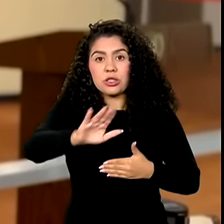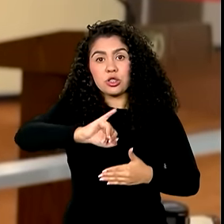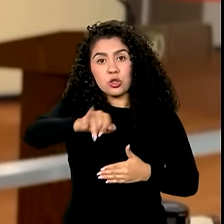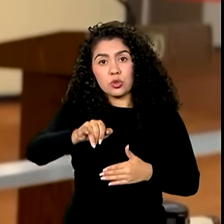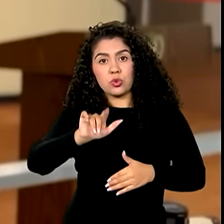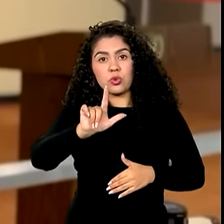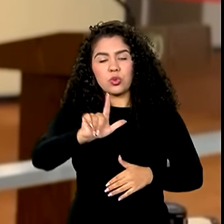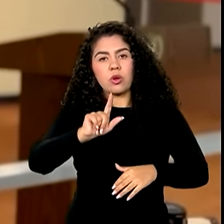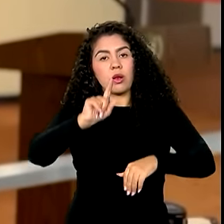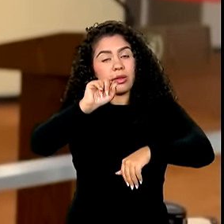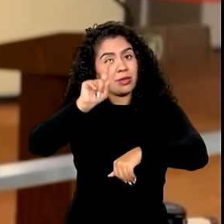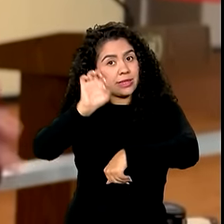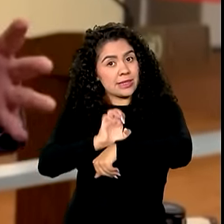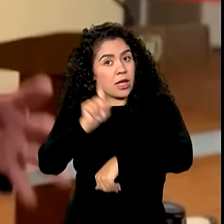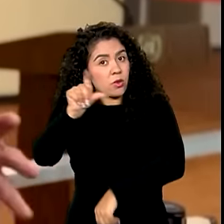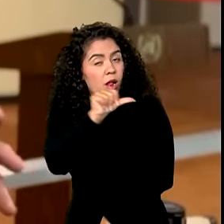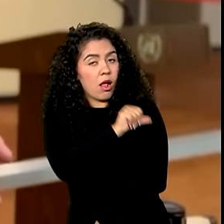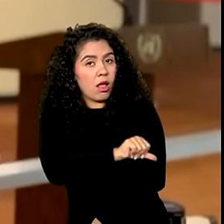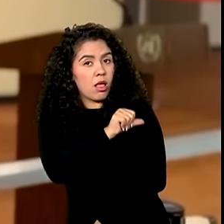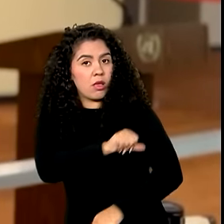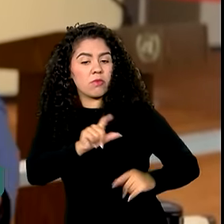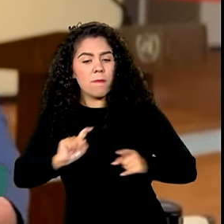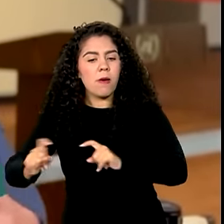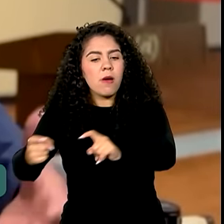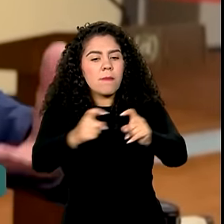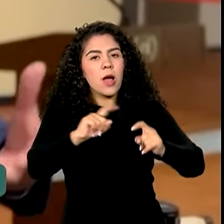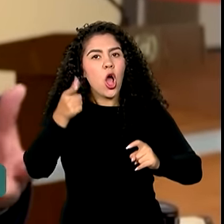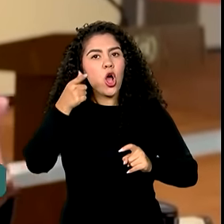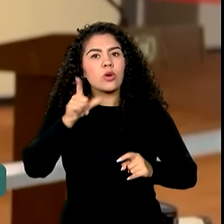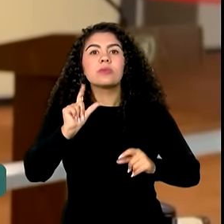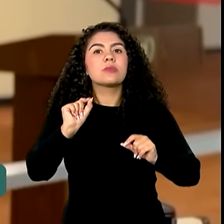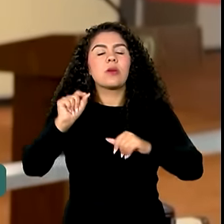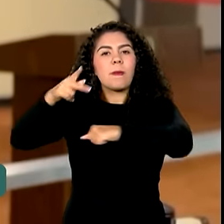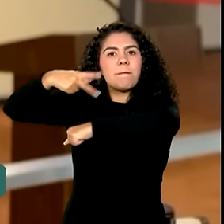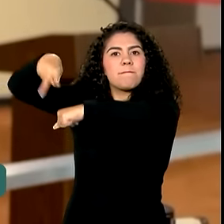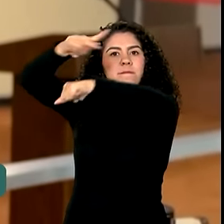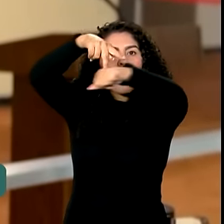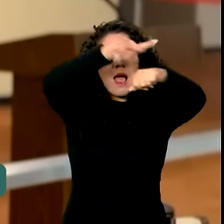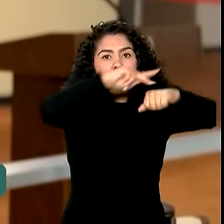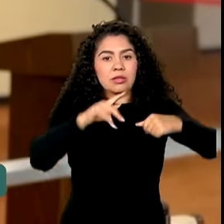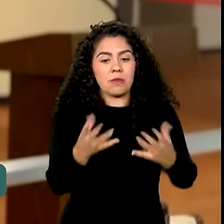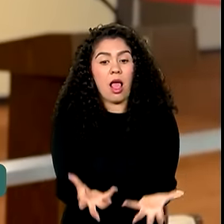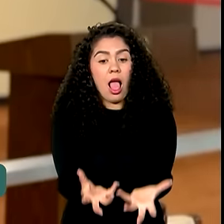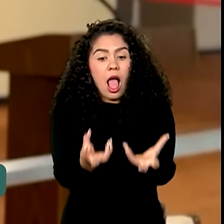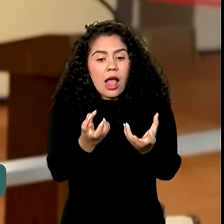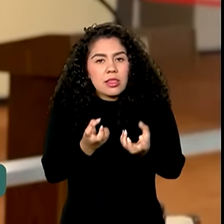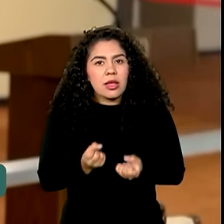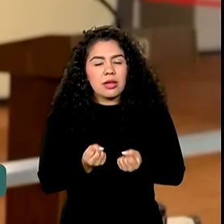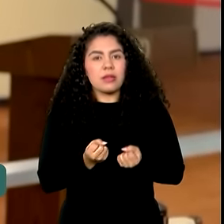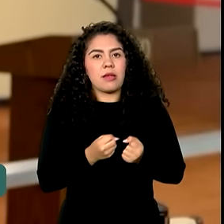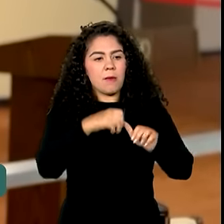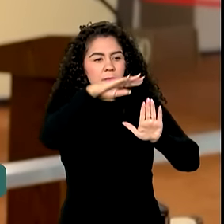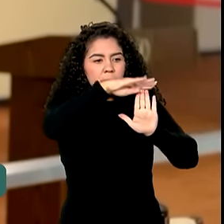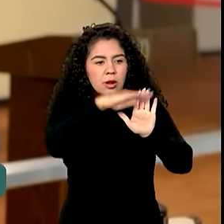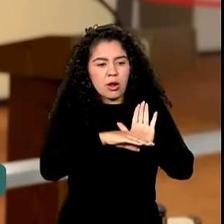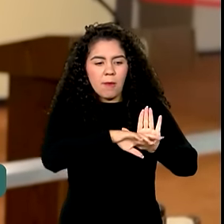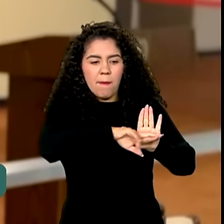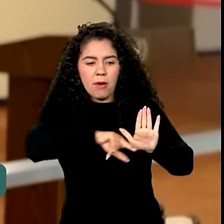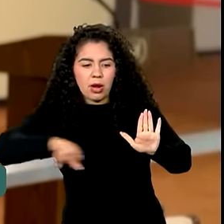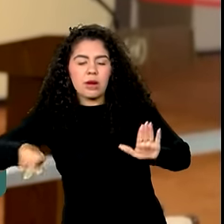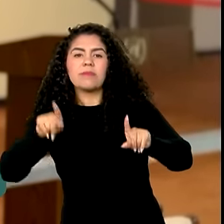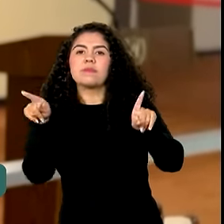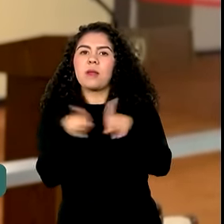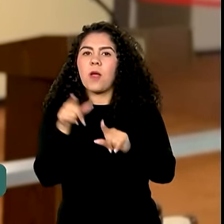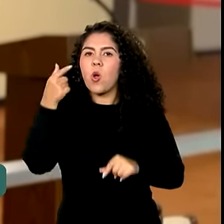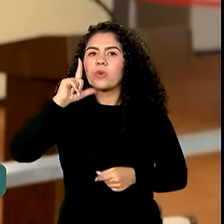no Rio de Janeiro, termos uma adesão de países de todo o continente. E garantir que tenhamos